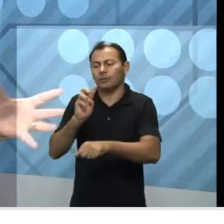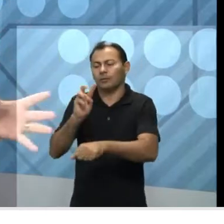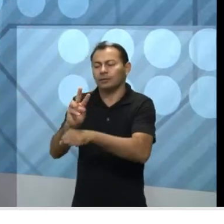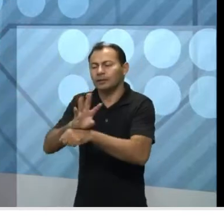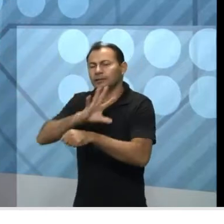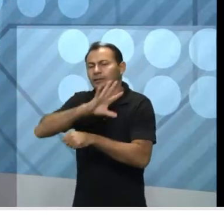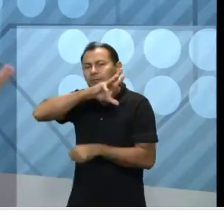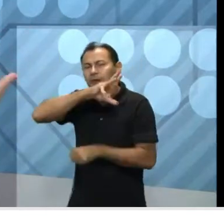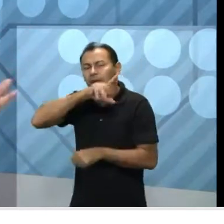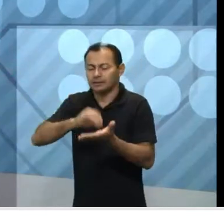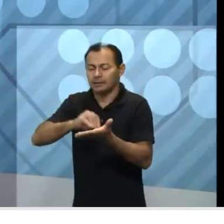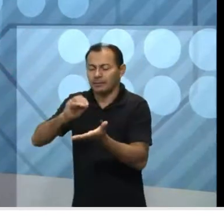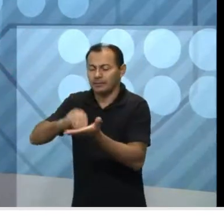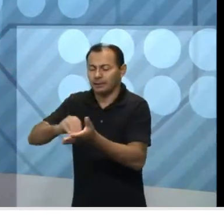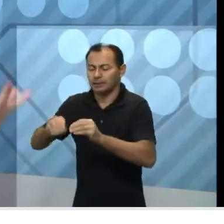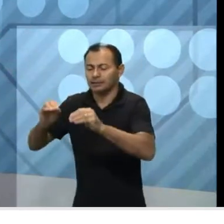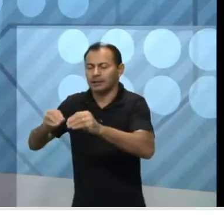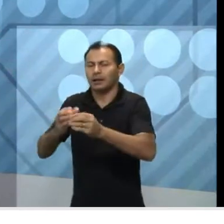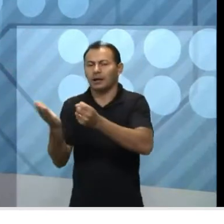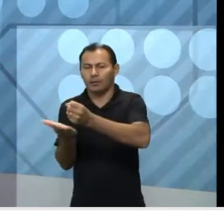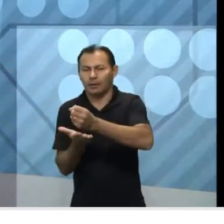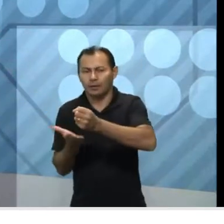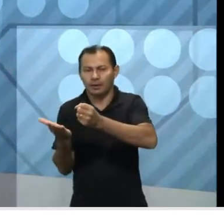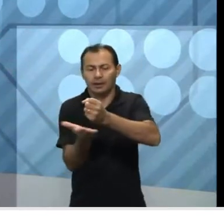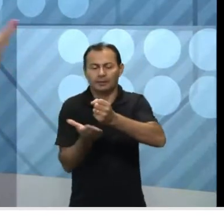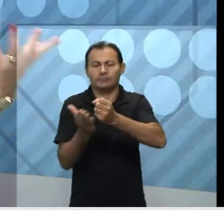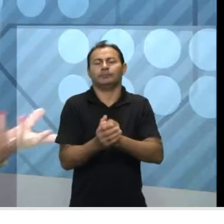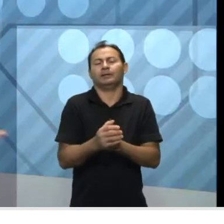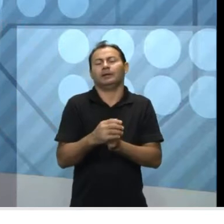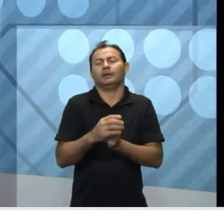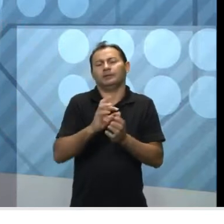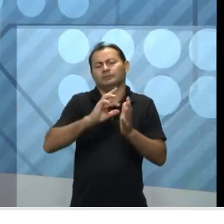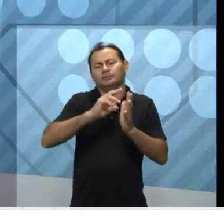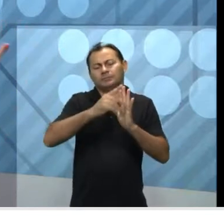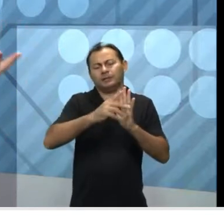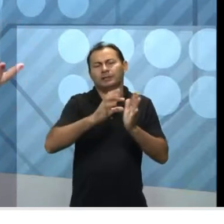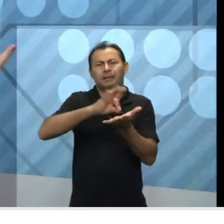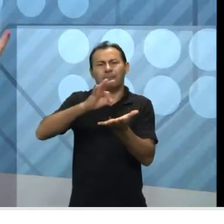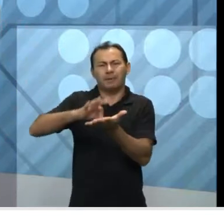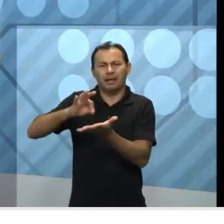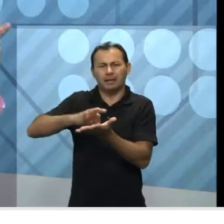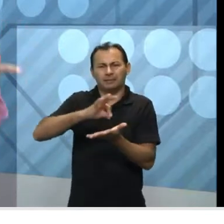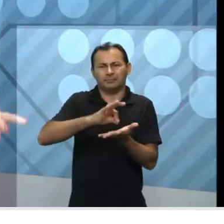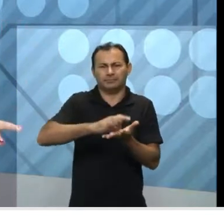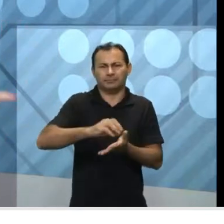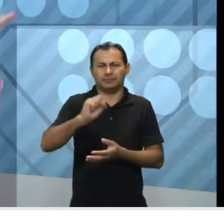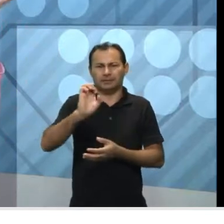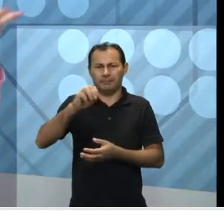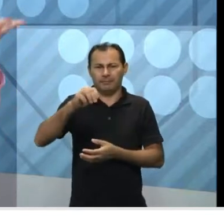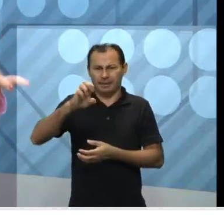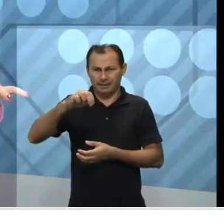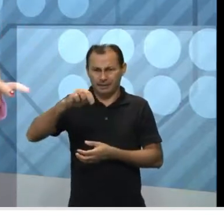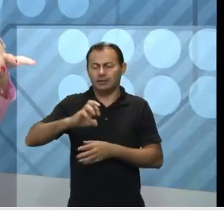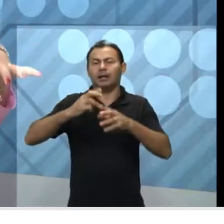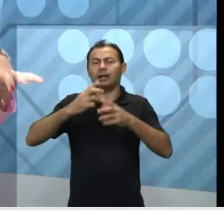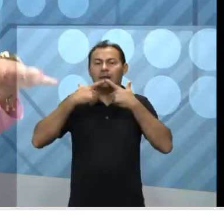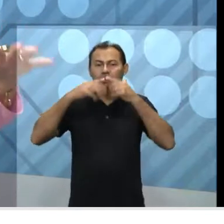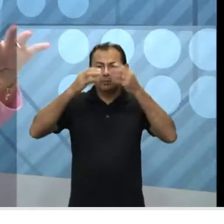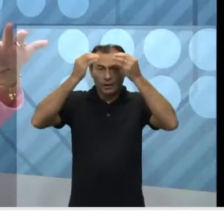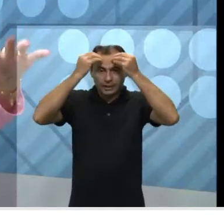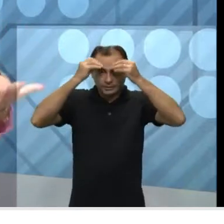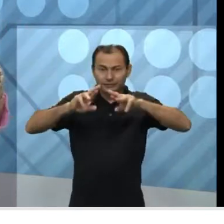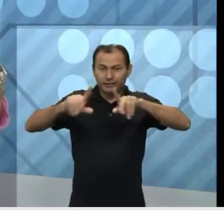plantação, à colheita, a tipos de sementes, assim por diante. Então, são linguagens diferentes, certo? Que está relacionada